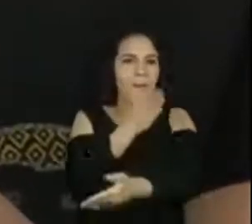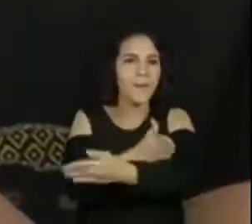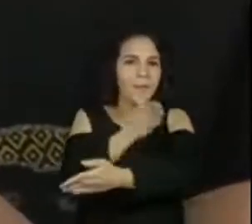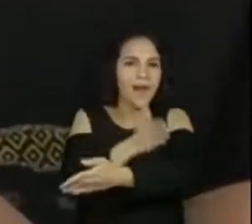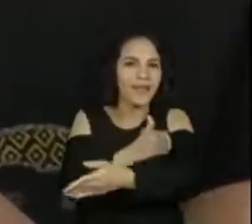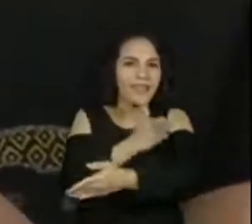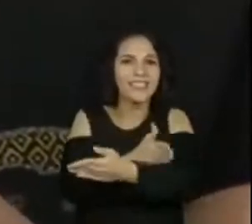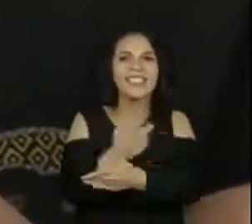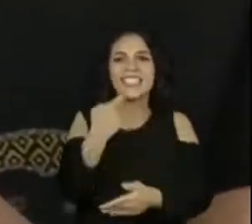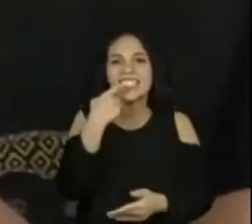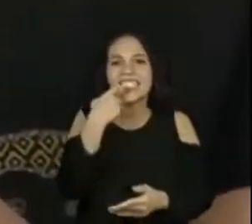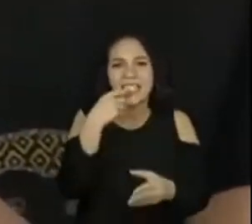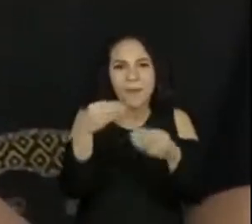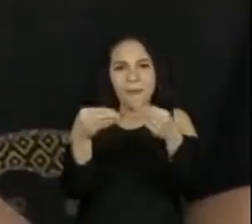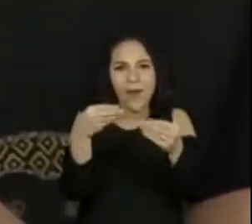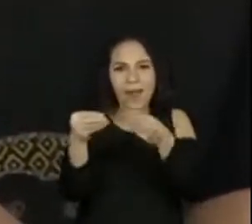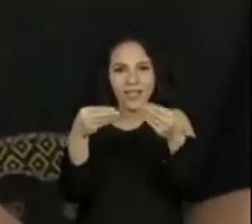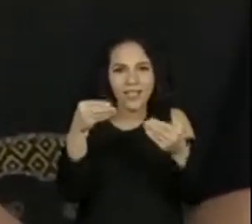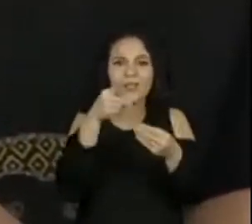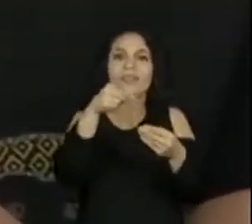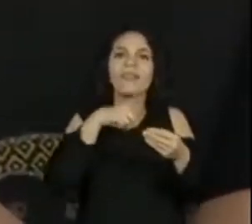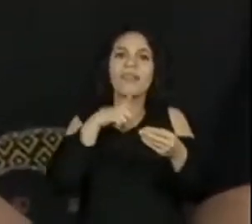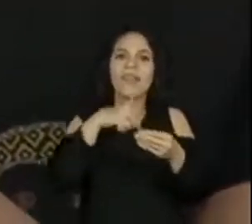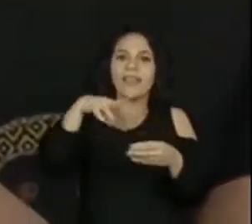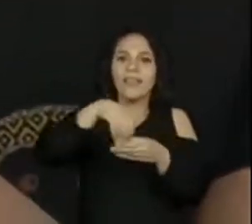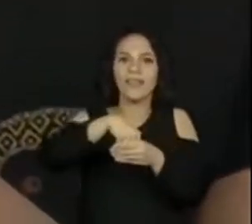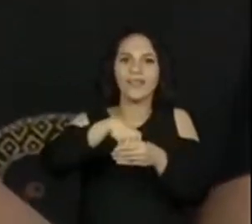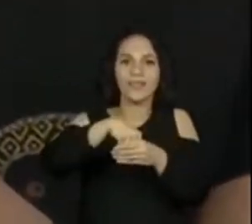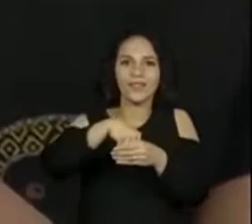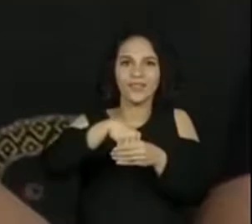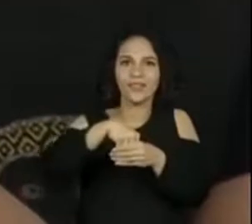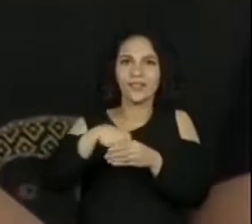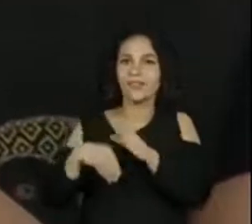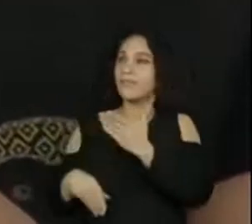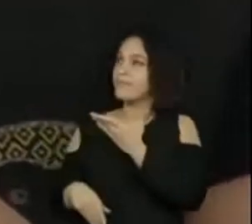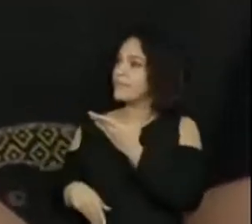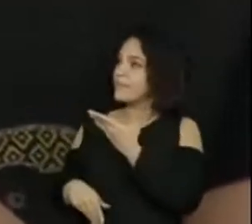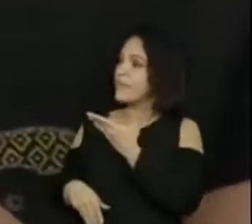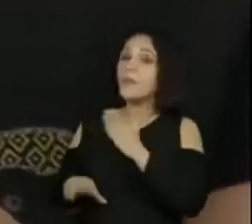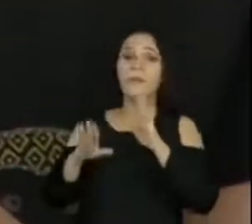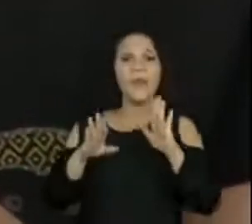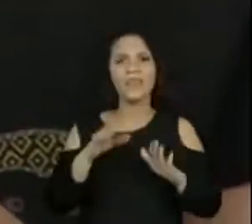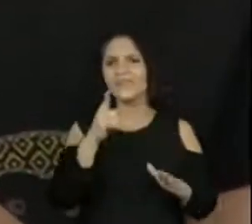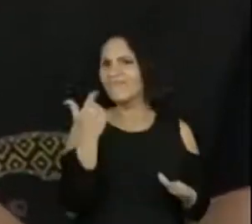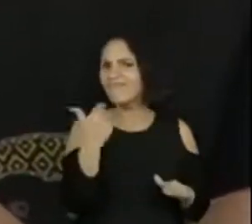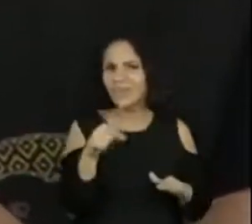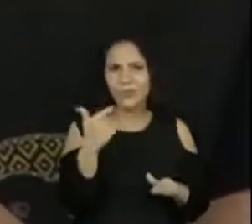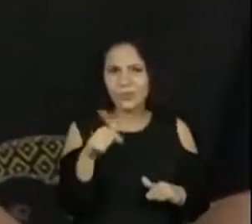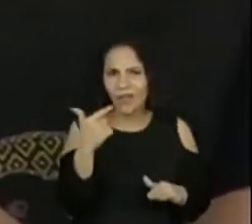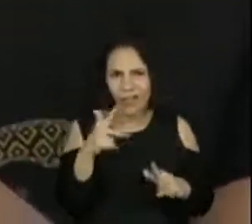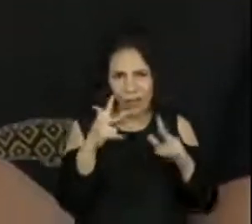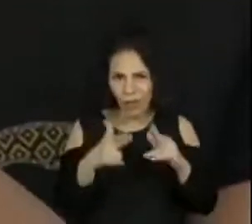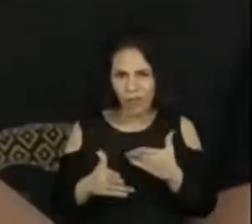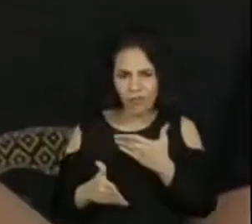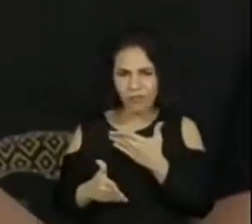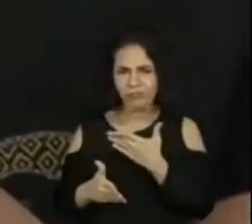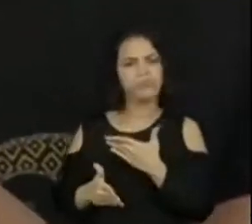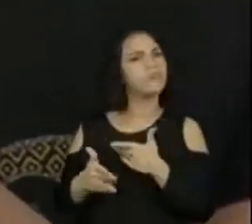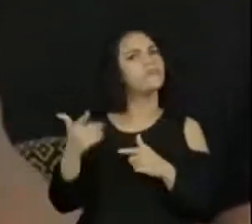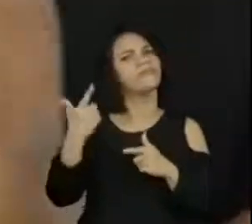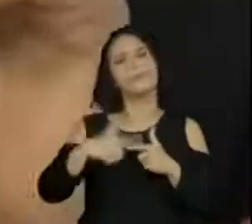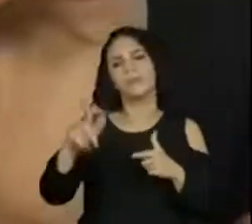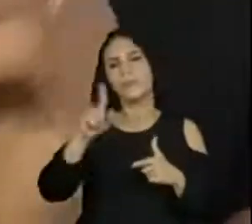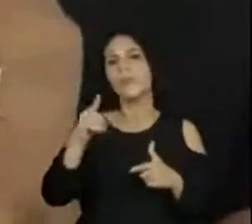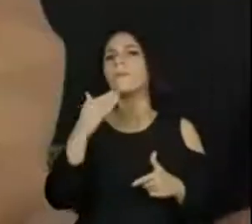na pasta para prender o plástico. Mas se você não conseguir arranjar um colchete de metal, pede ajuda